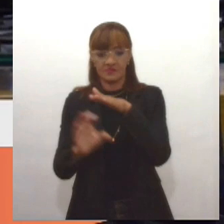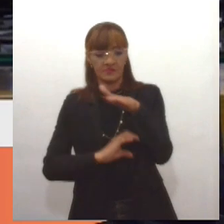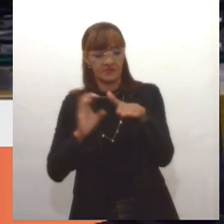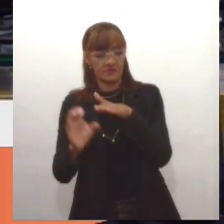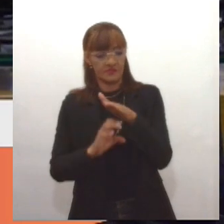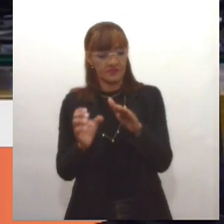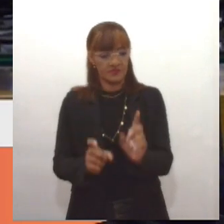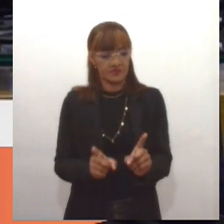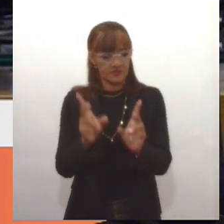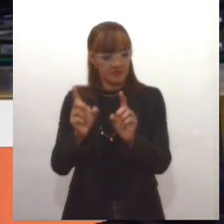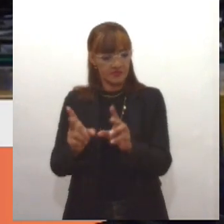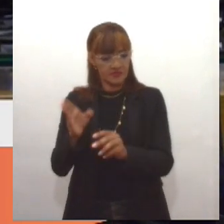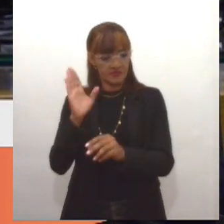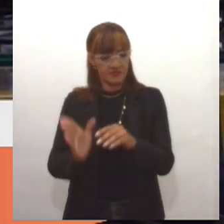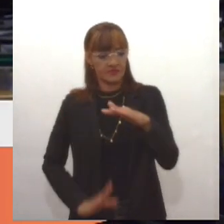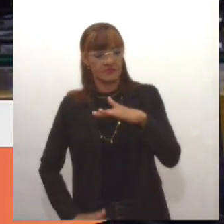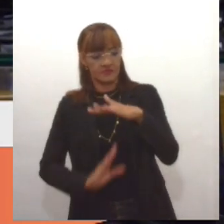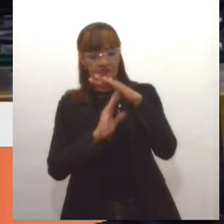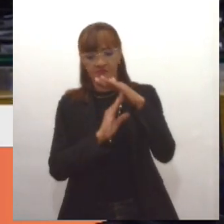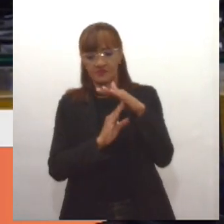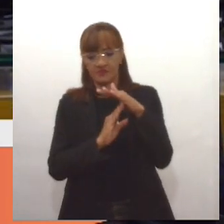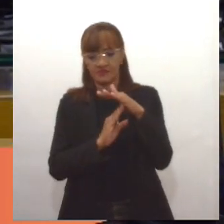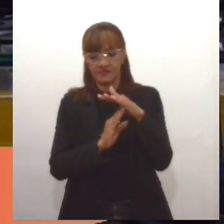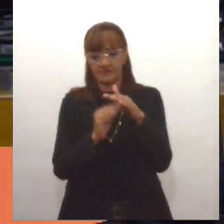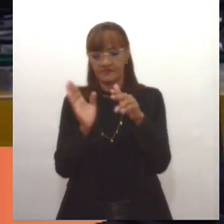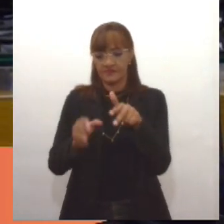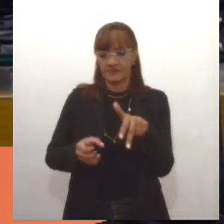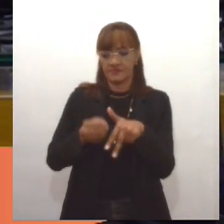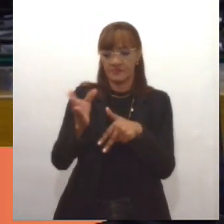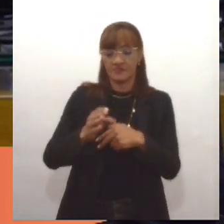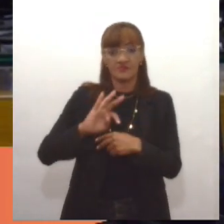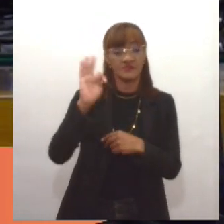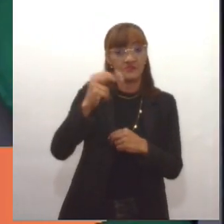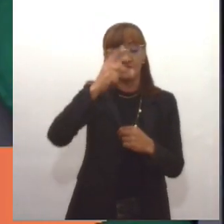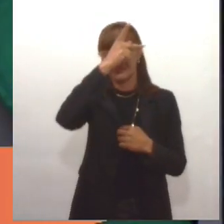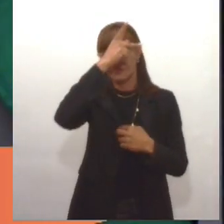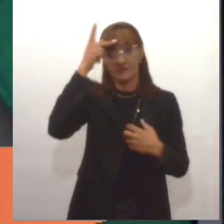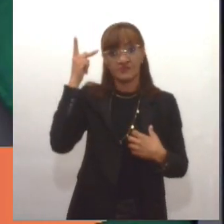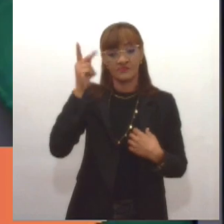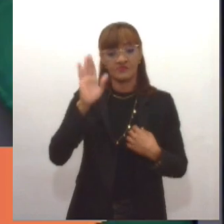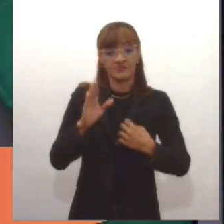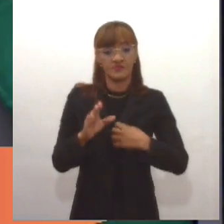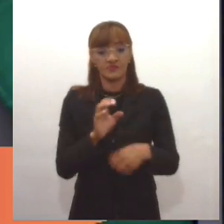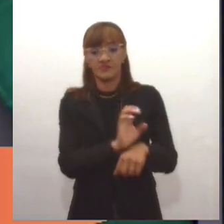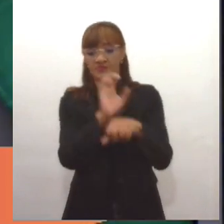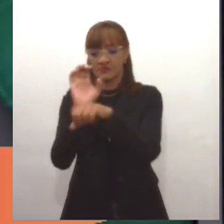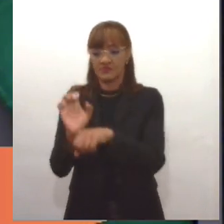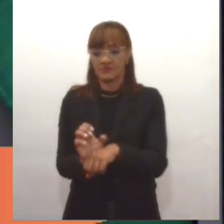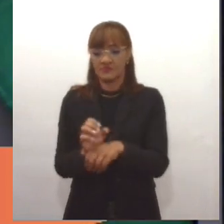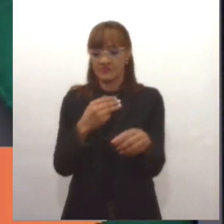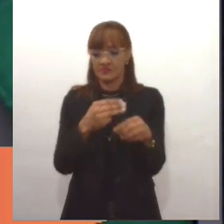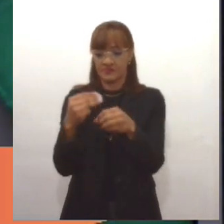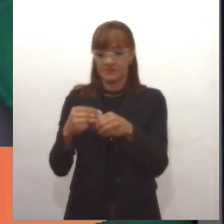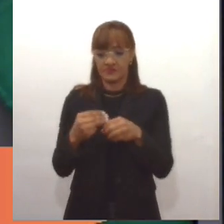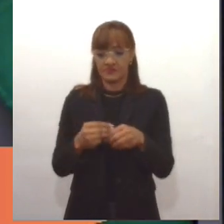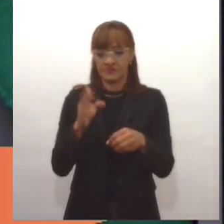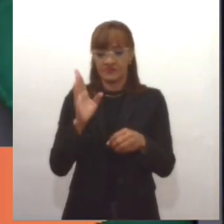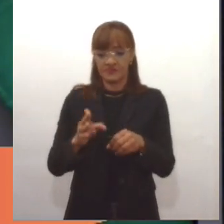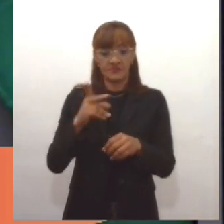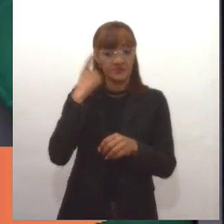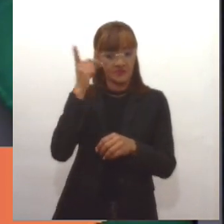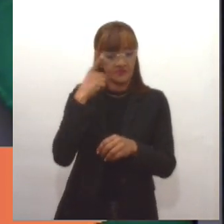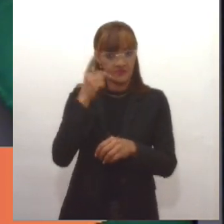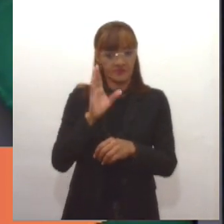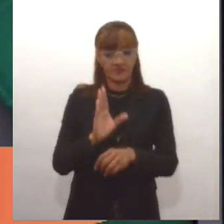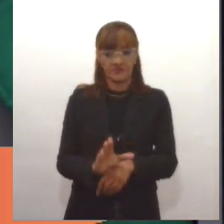dos limites dos gastos com pessoal dos estados e municípios. Segundo o deputado capixaba Gilson